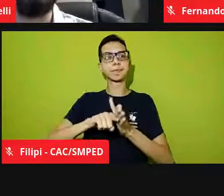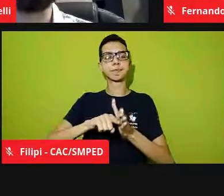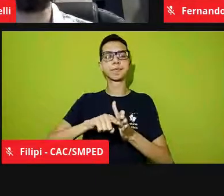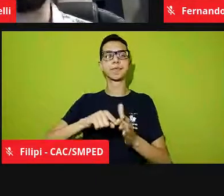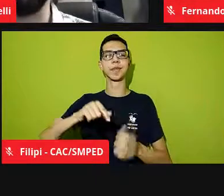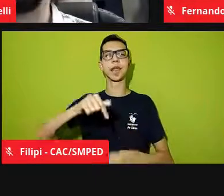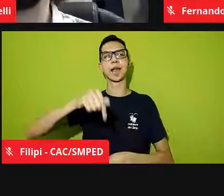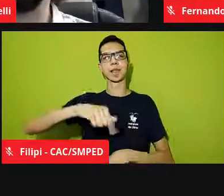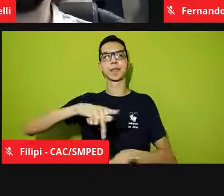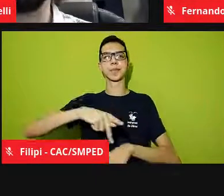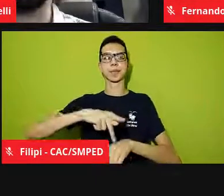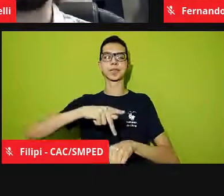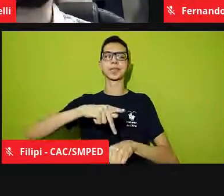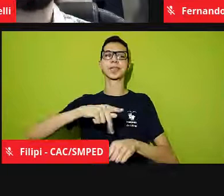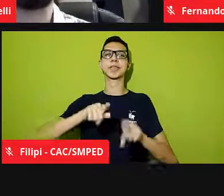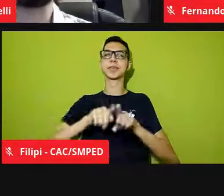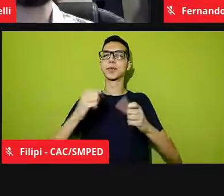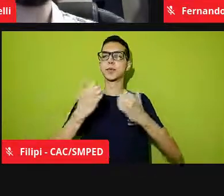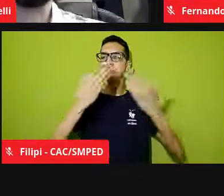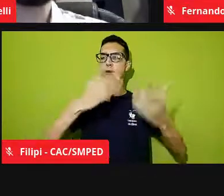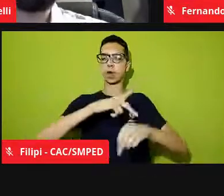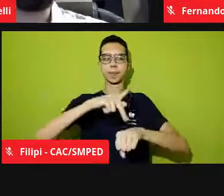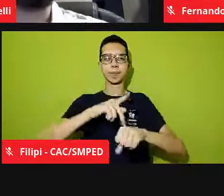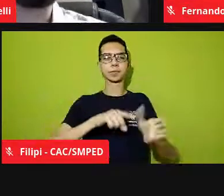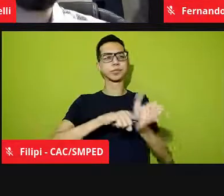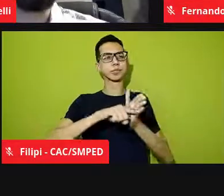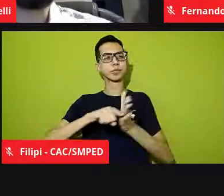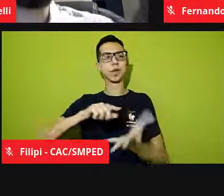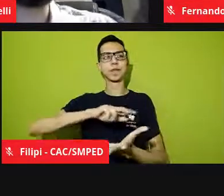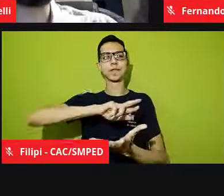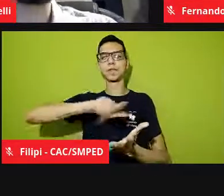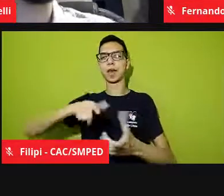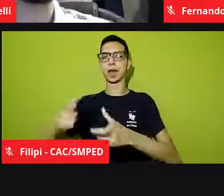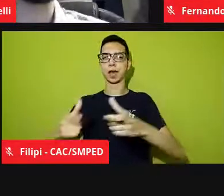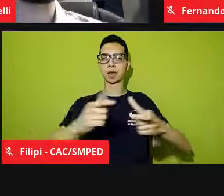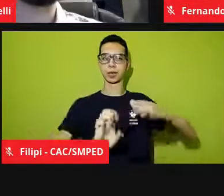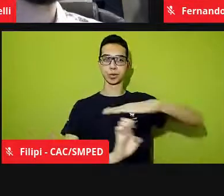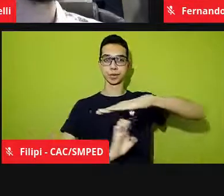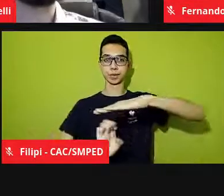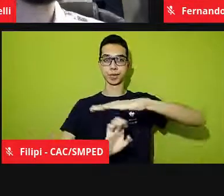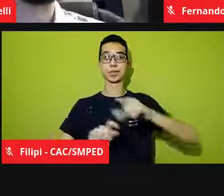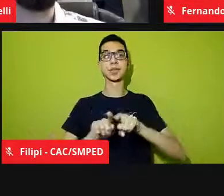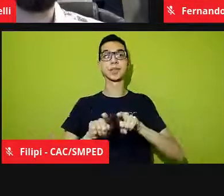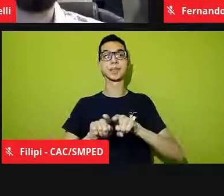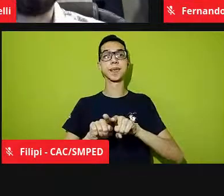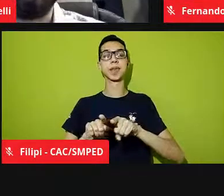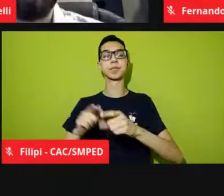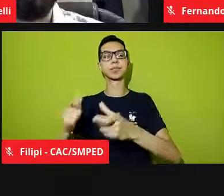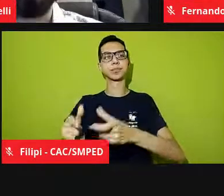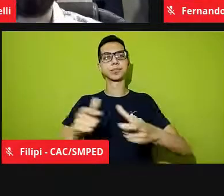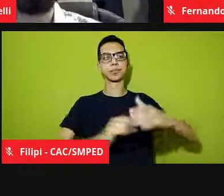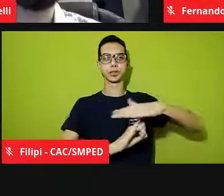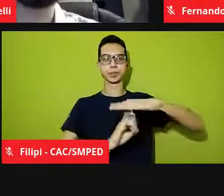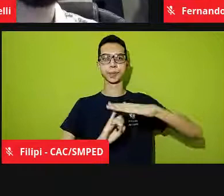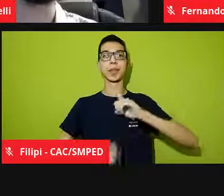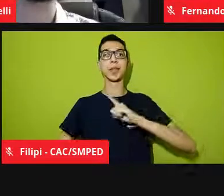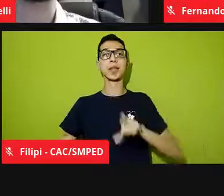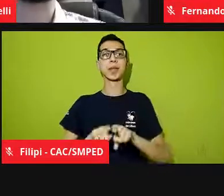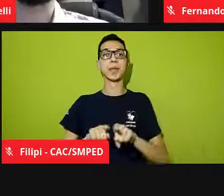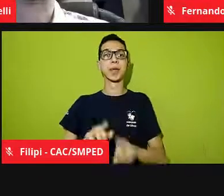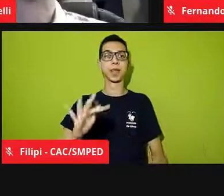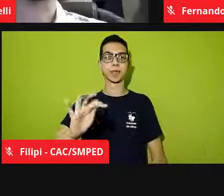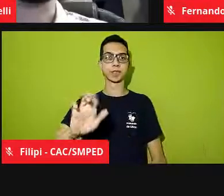diversas empresas, museus e instituições. E temos também aqui o Fernando Boari, que é arquiteto e urbanista pela